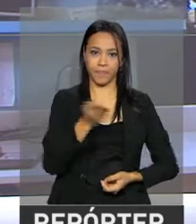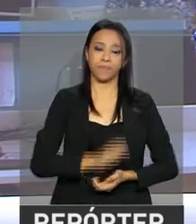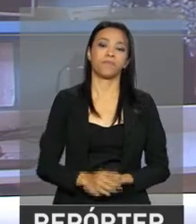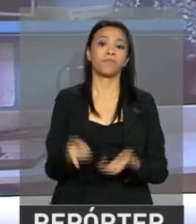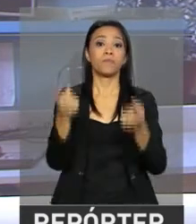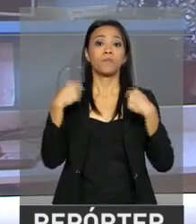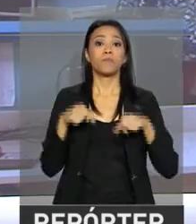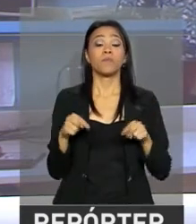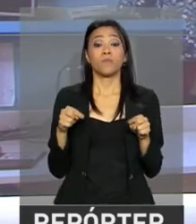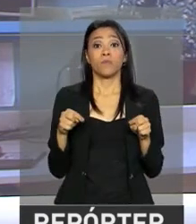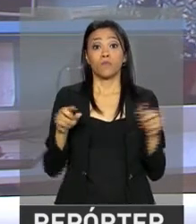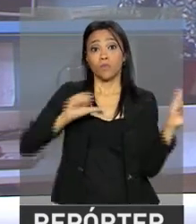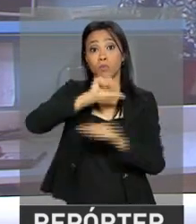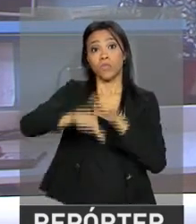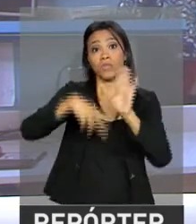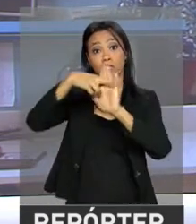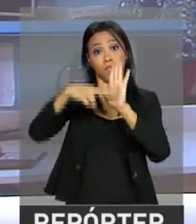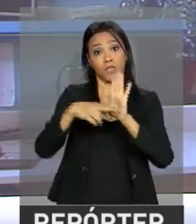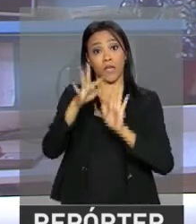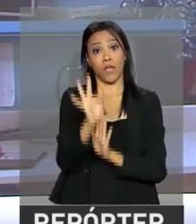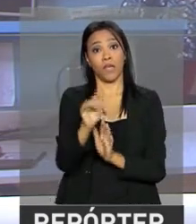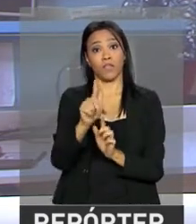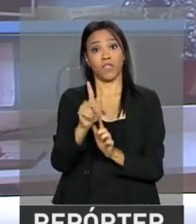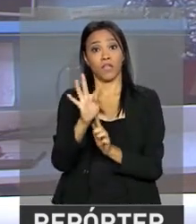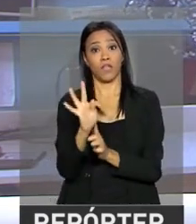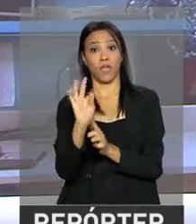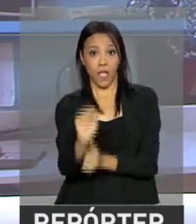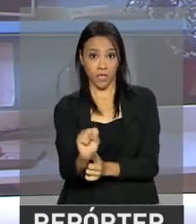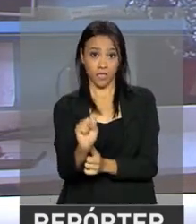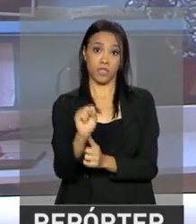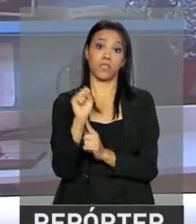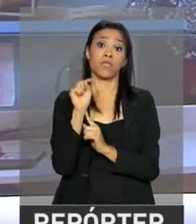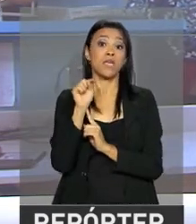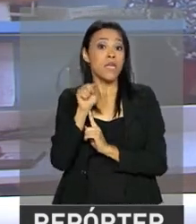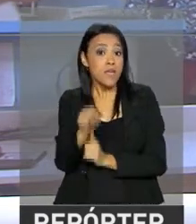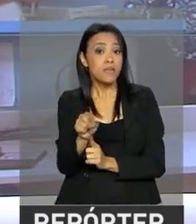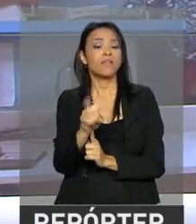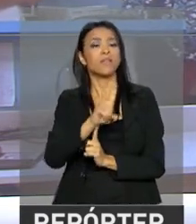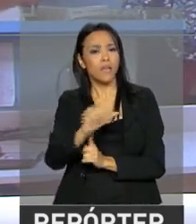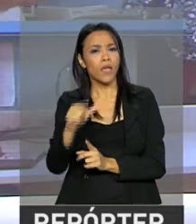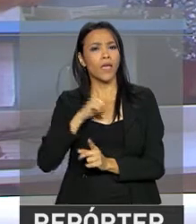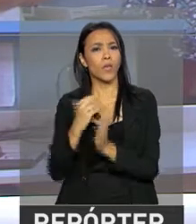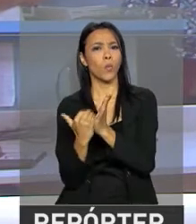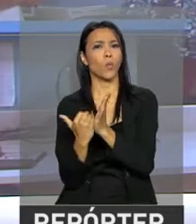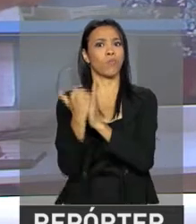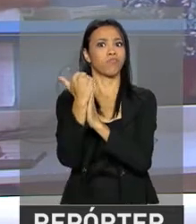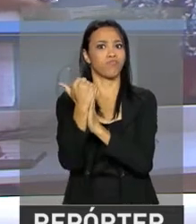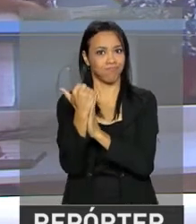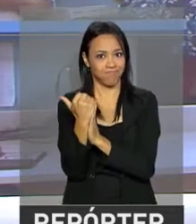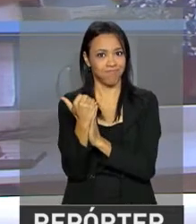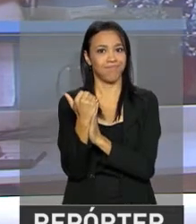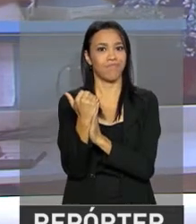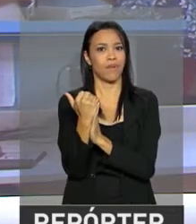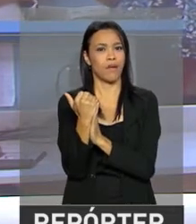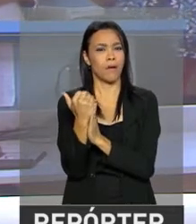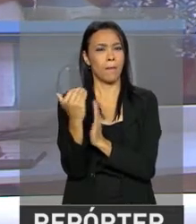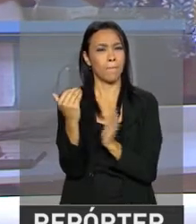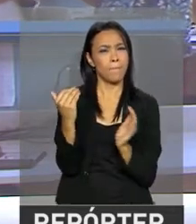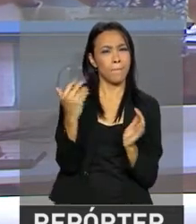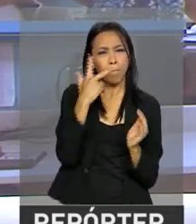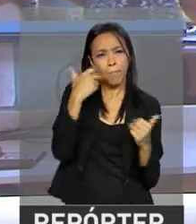E tem mudanças no FGTS. O Fundo de Garantia do Tempo de Serviço terá um rendimento maior e próximo ao